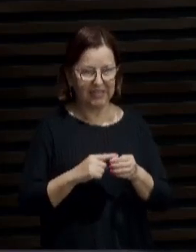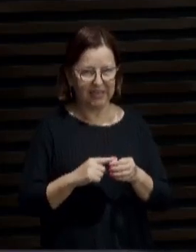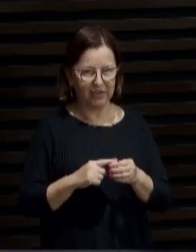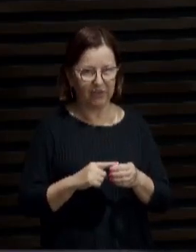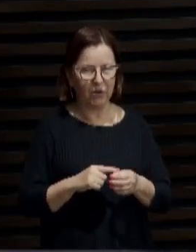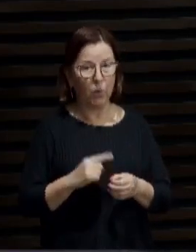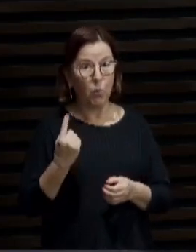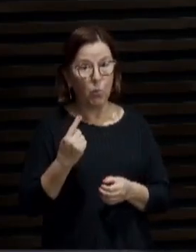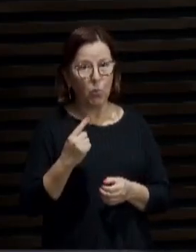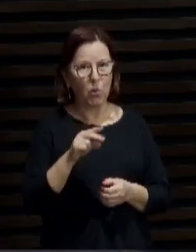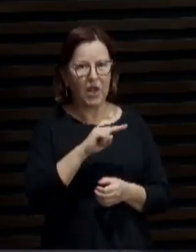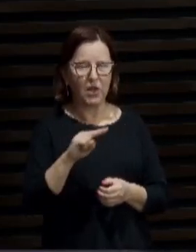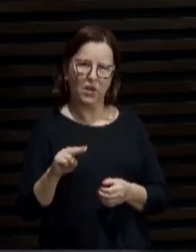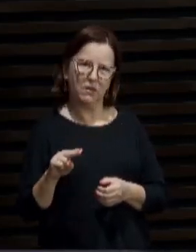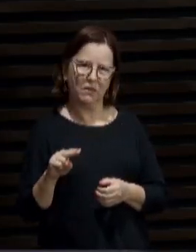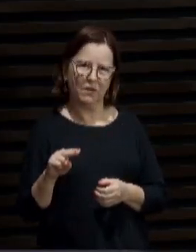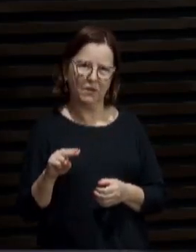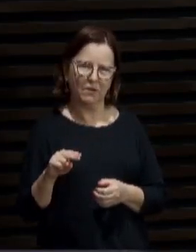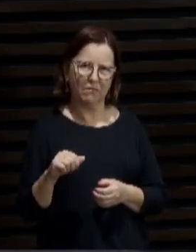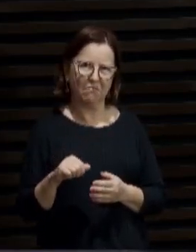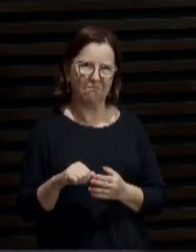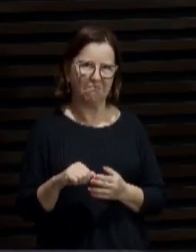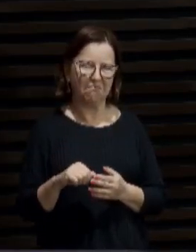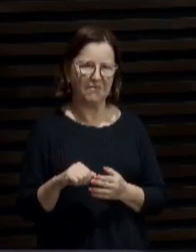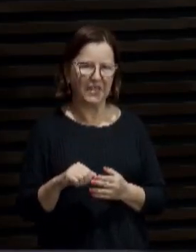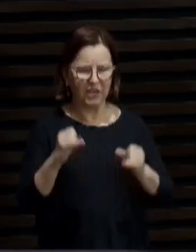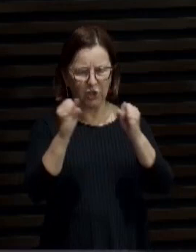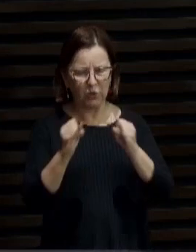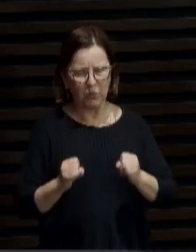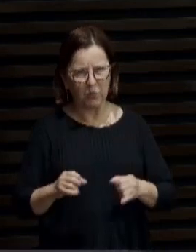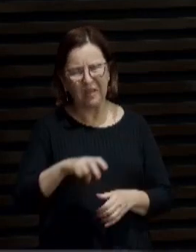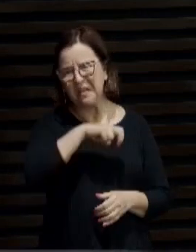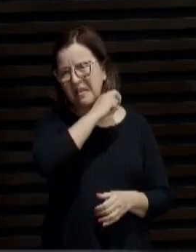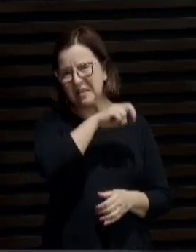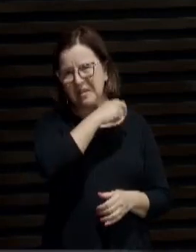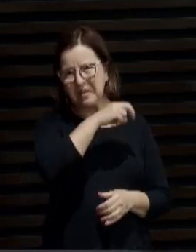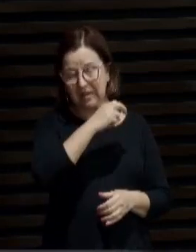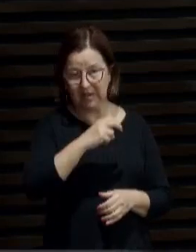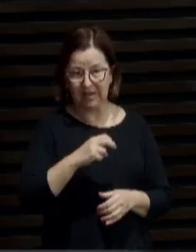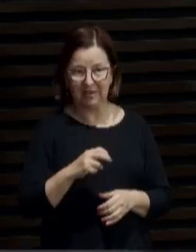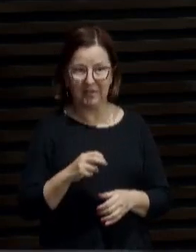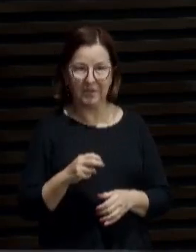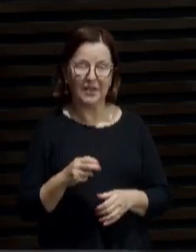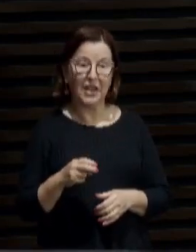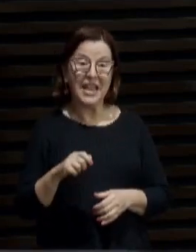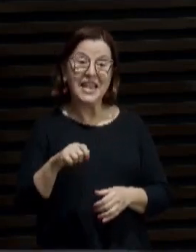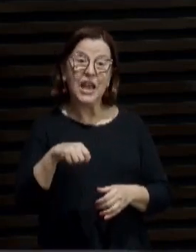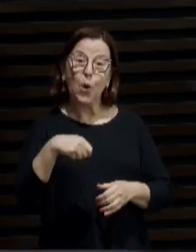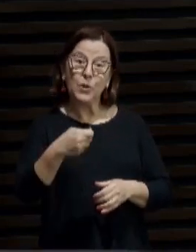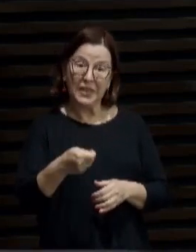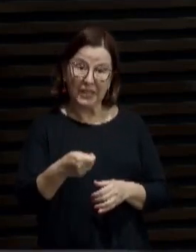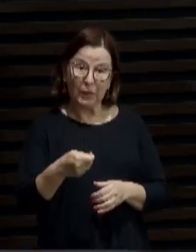Asclépio, que é um deus serpente, é o deus da medicina. Se você vê o símbolo da